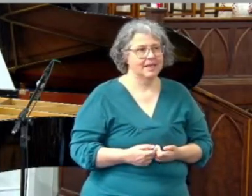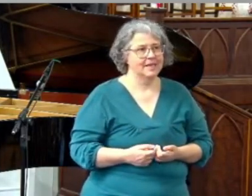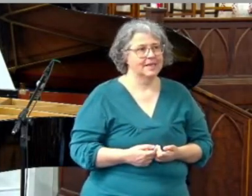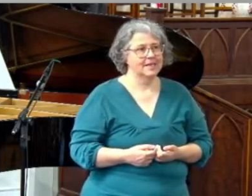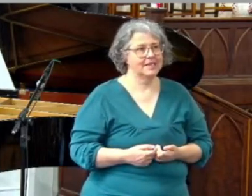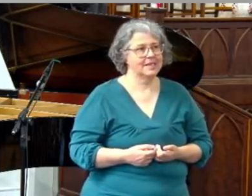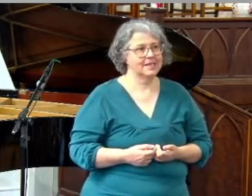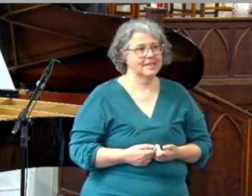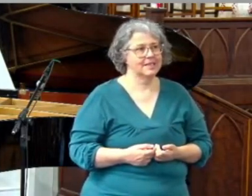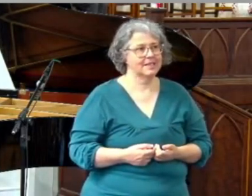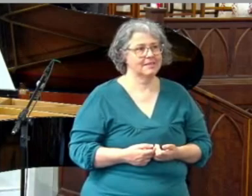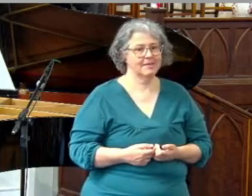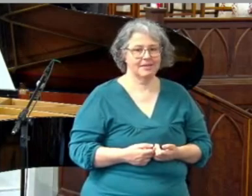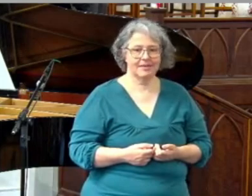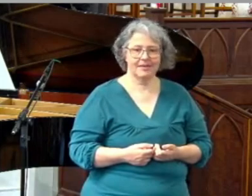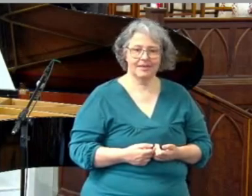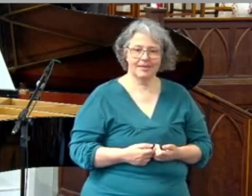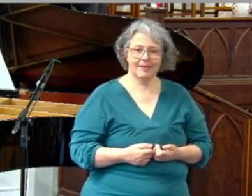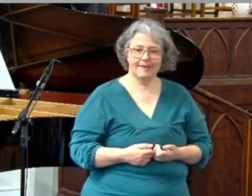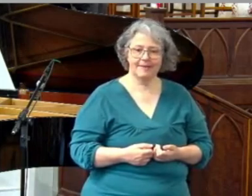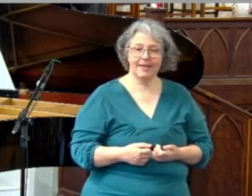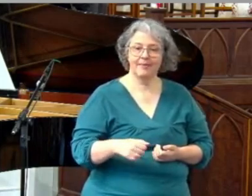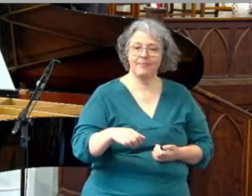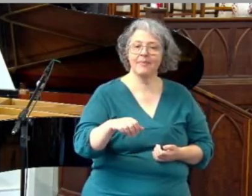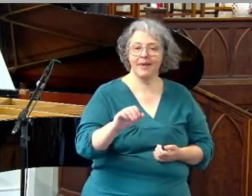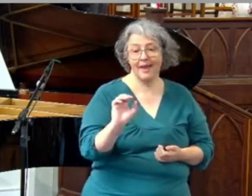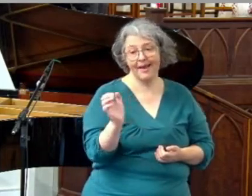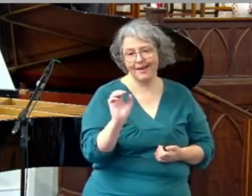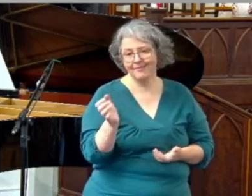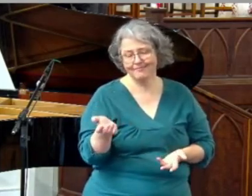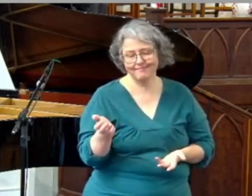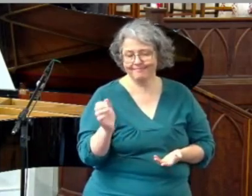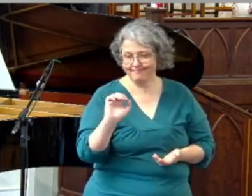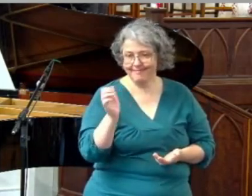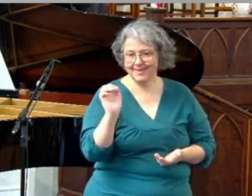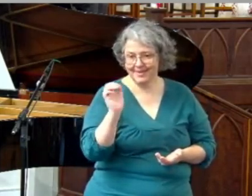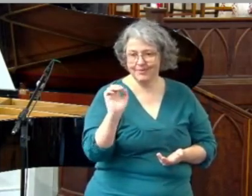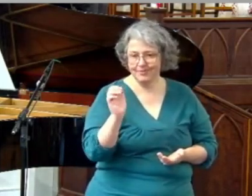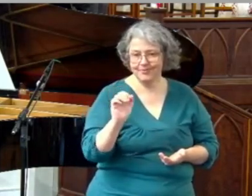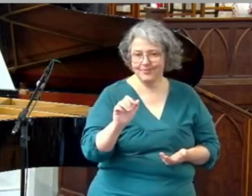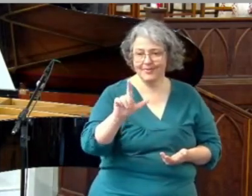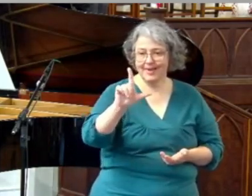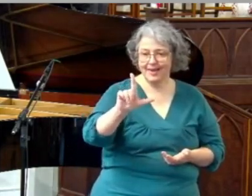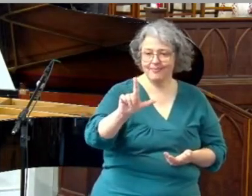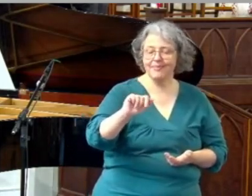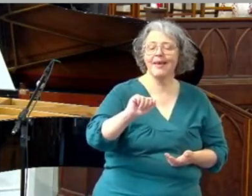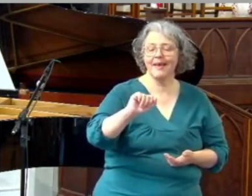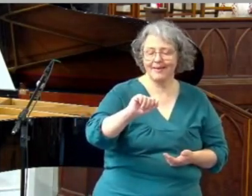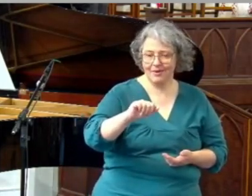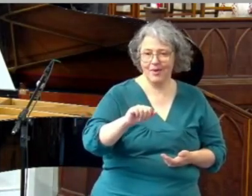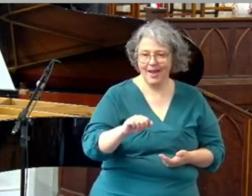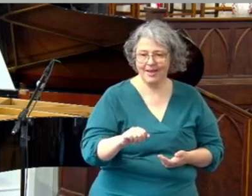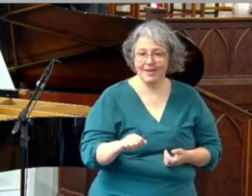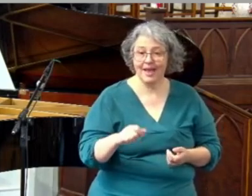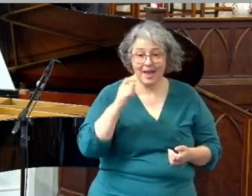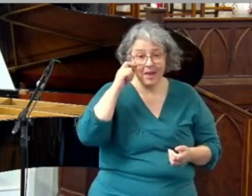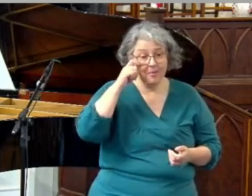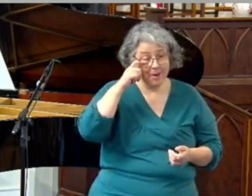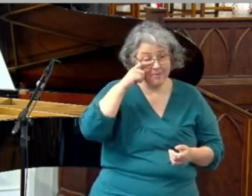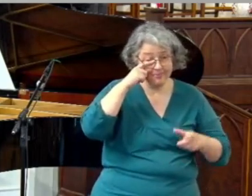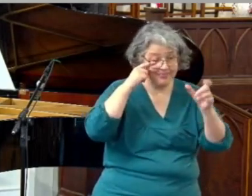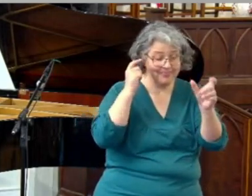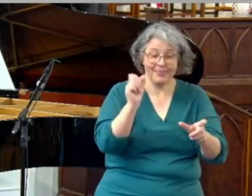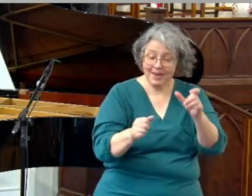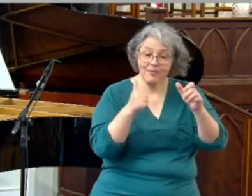prática do lesbianismo. E ela era uma atuante intelectual. Ela escrevia artigos